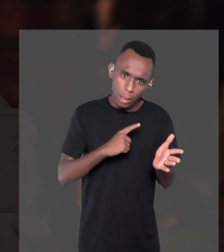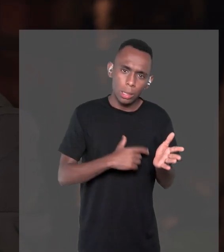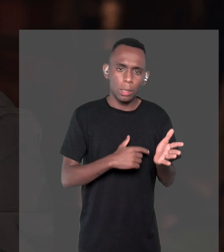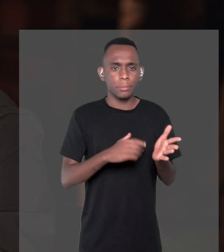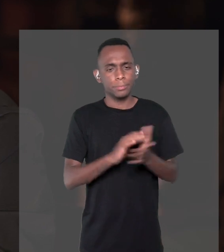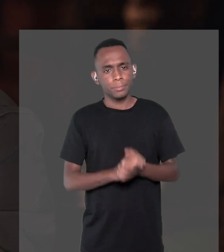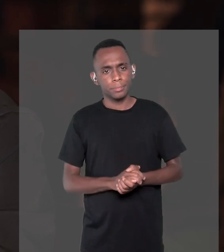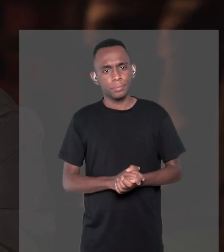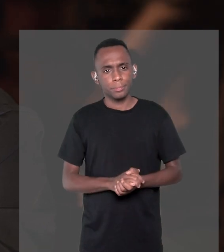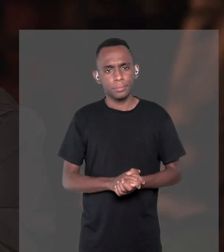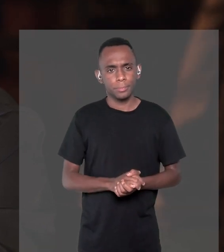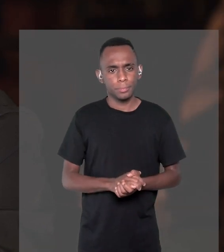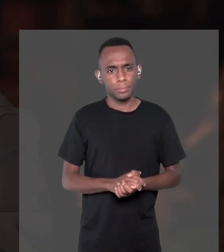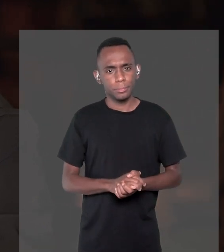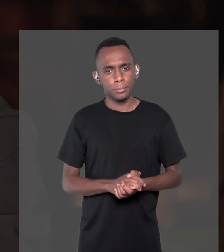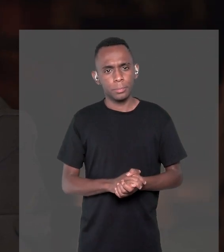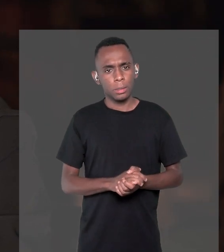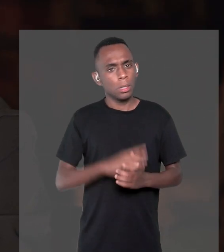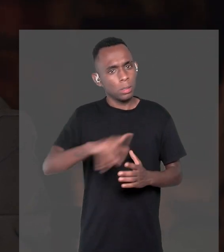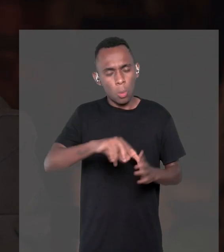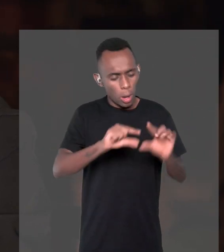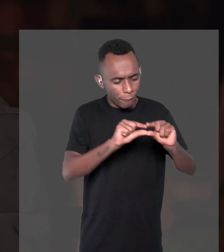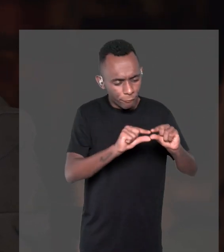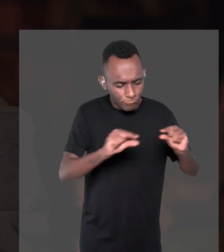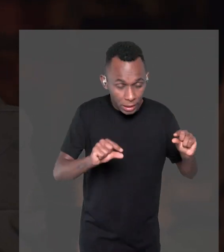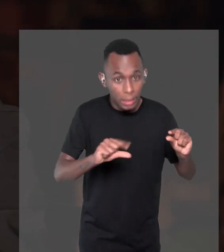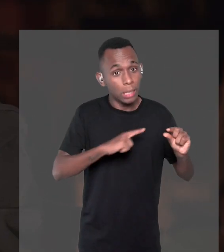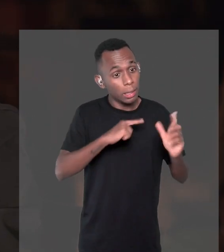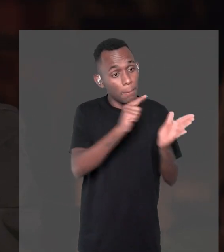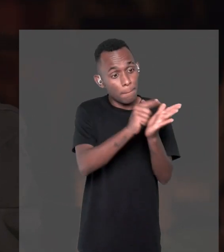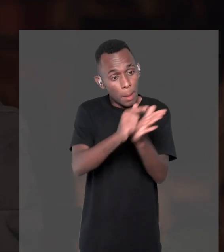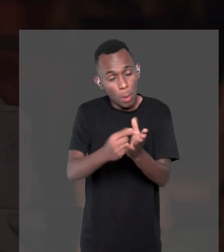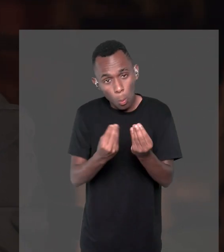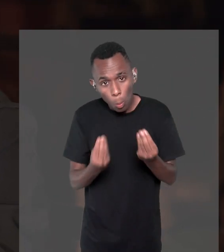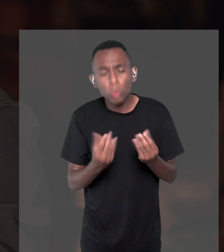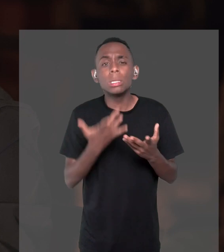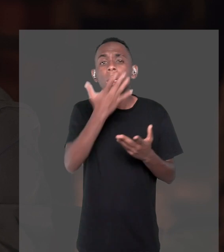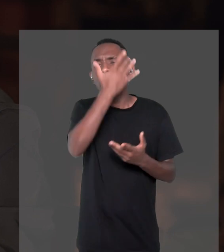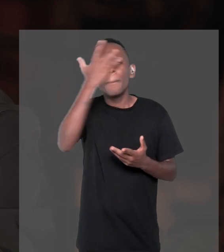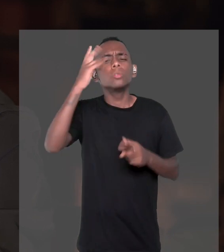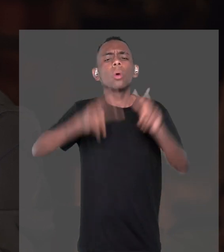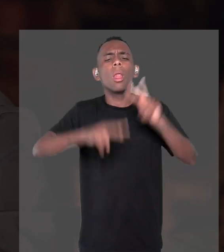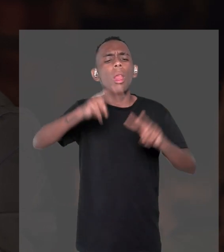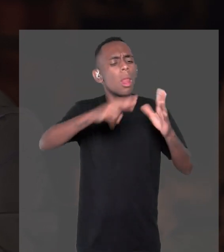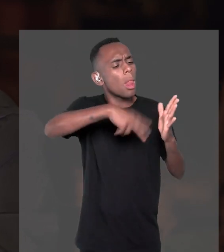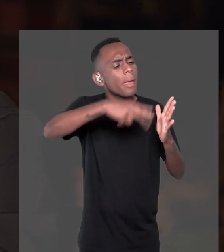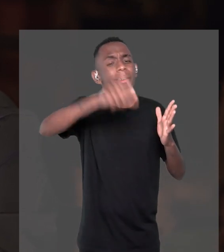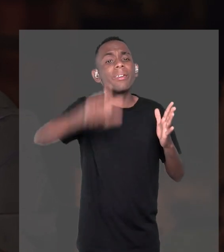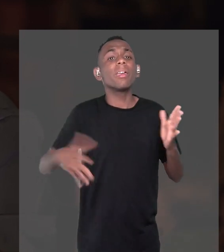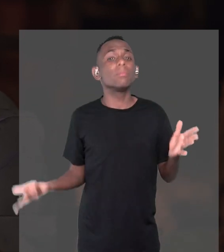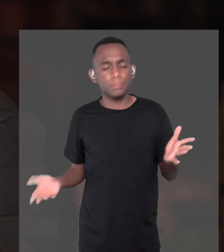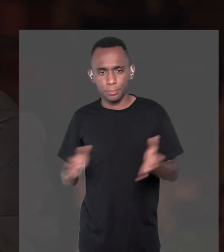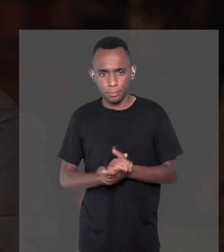revista. Eu acho que chamava-se A Revista. A revista chamava-se A Revista. Então, eu